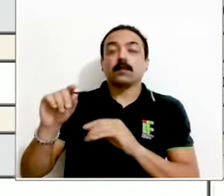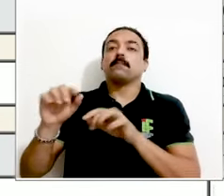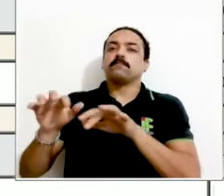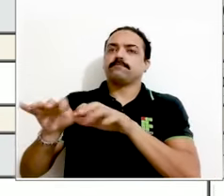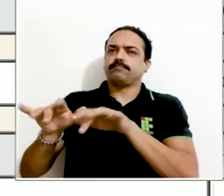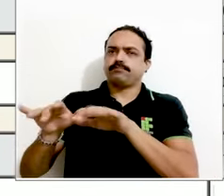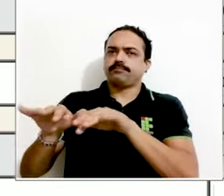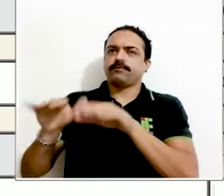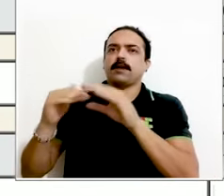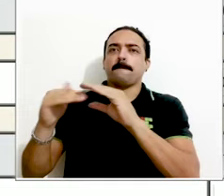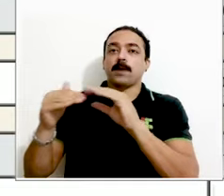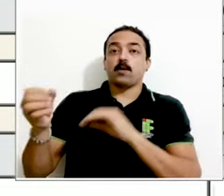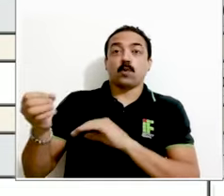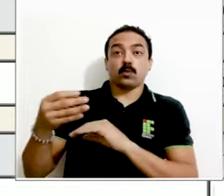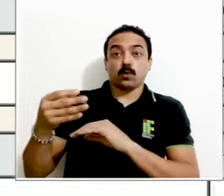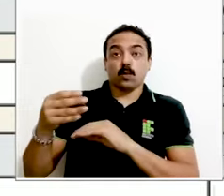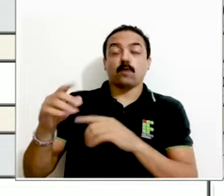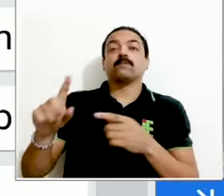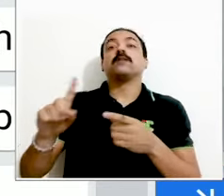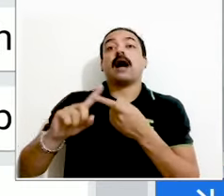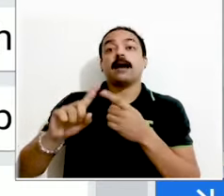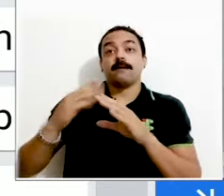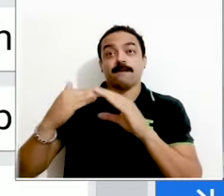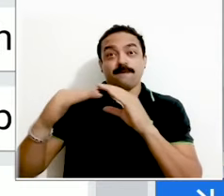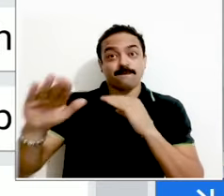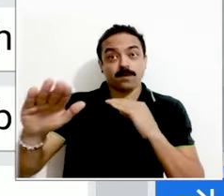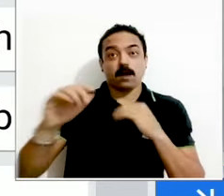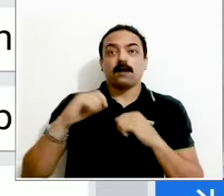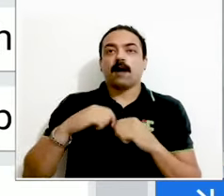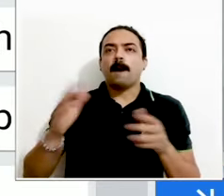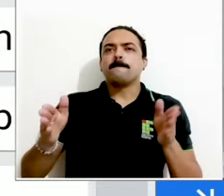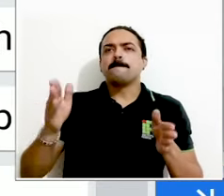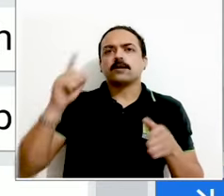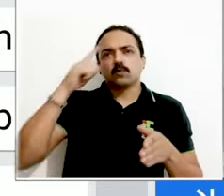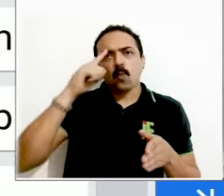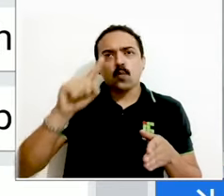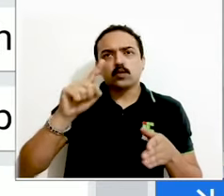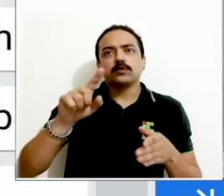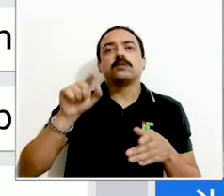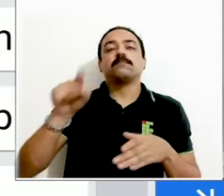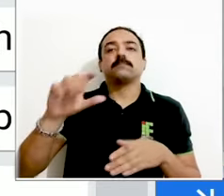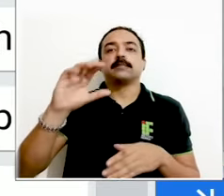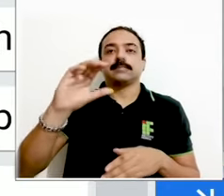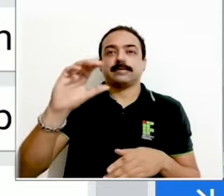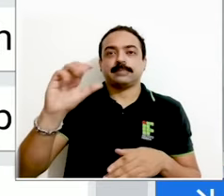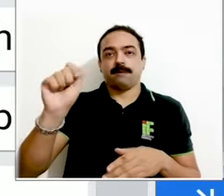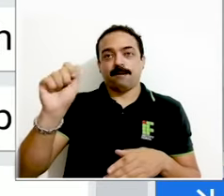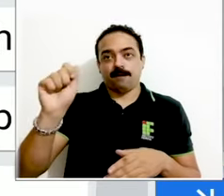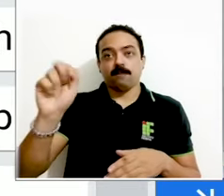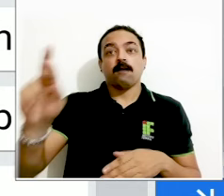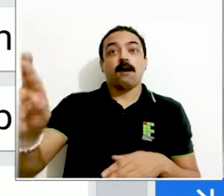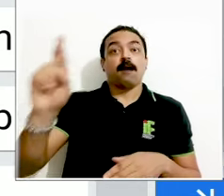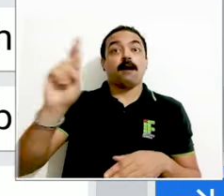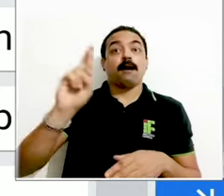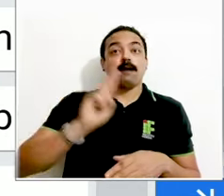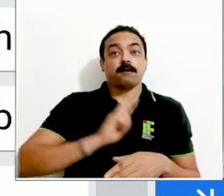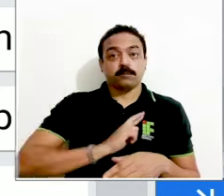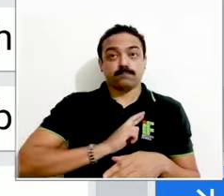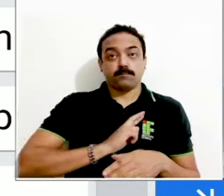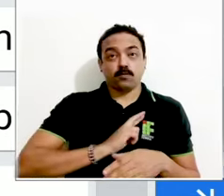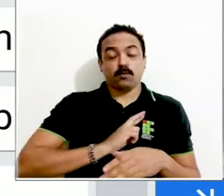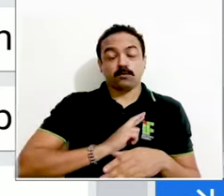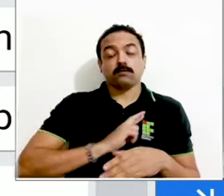se não estiver faça alteração você deve digitar um novo e-mail e em seguida clicar em enviar